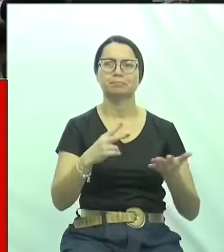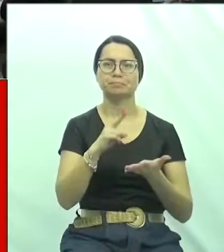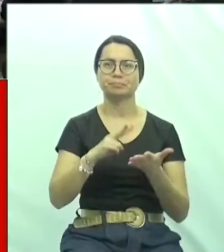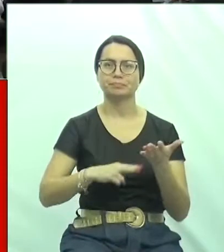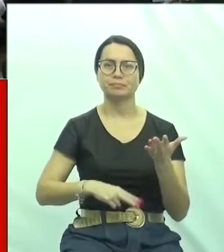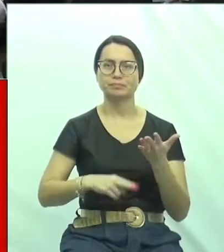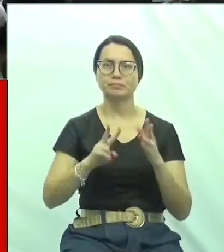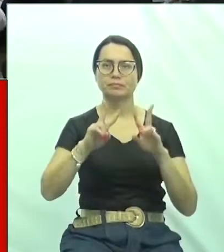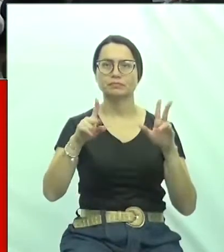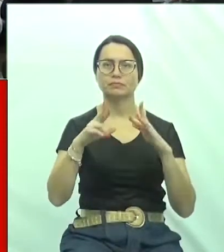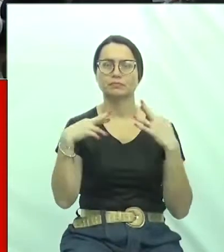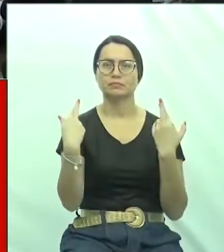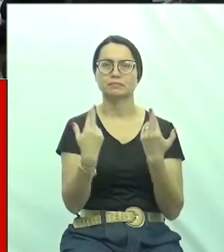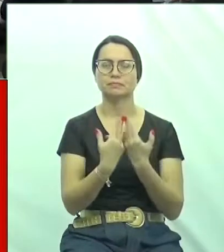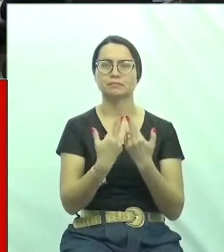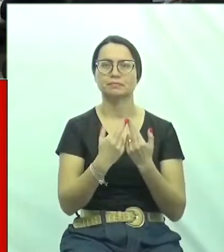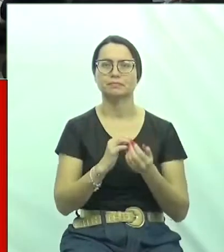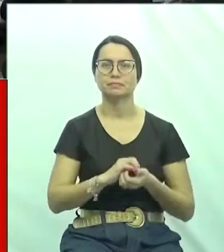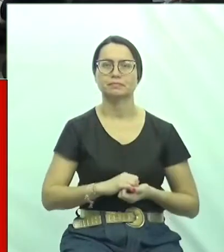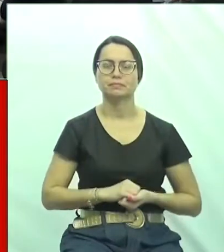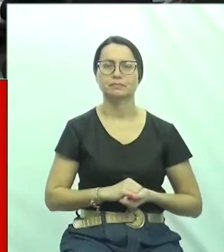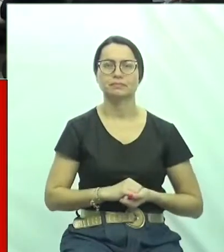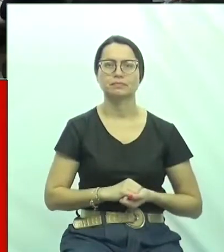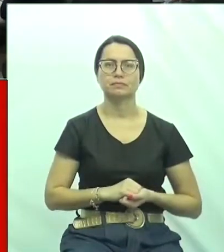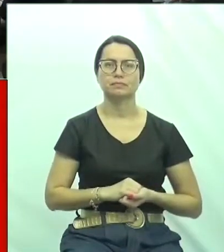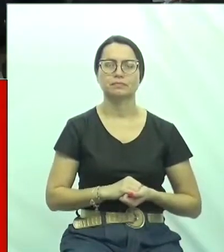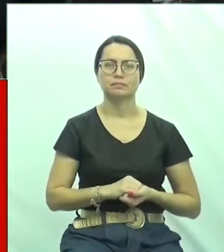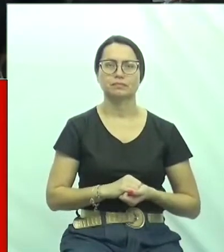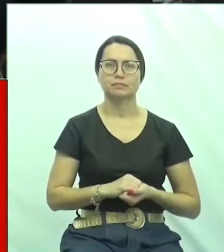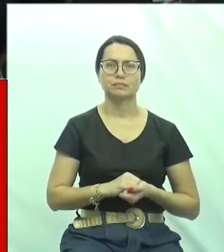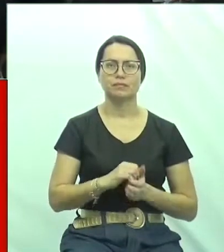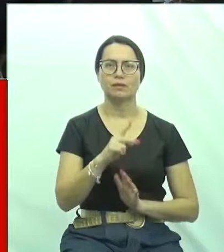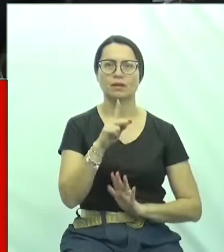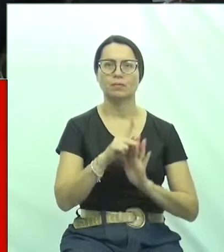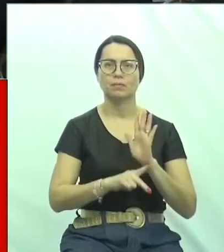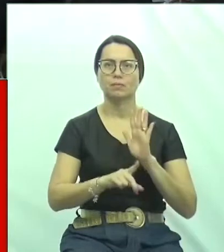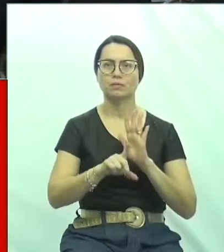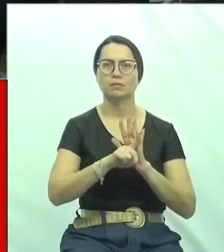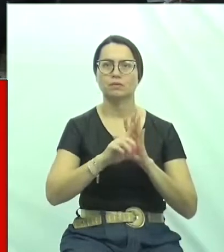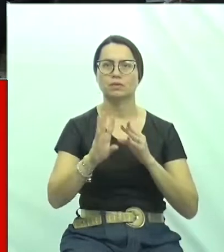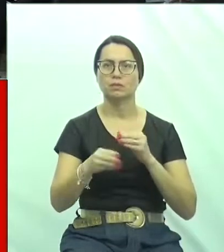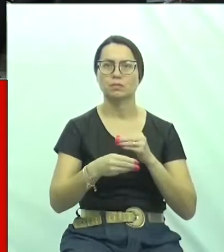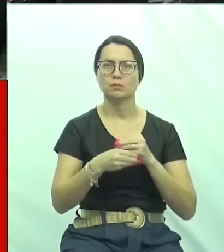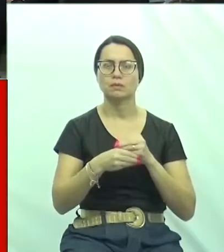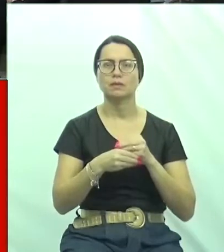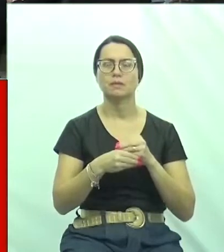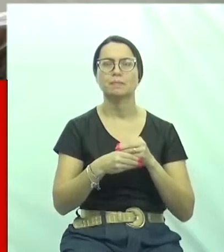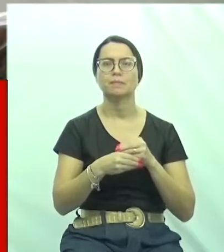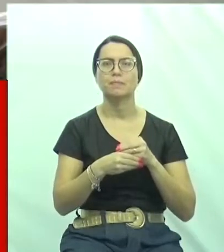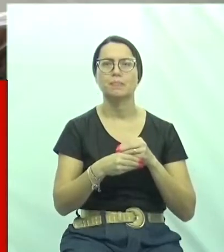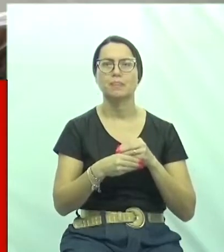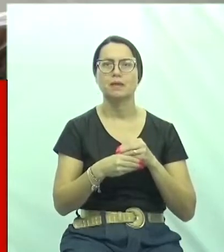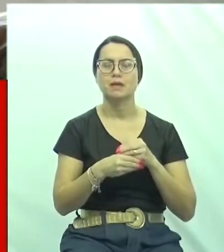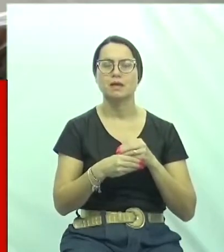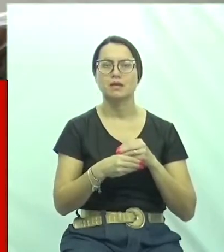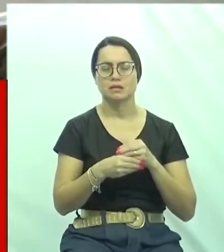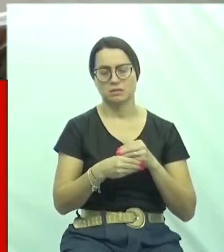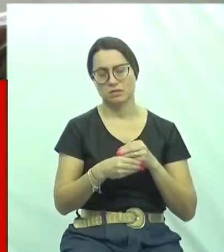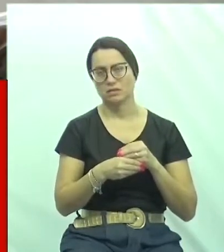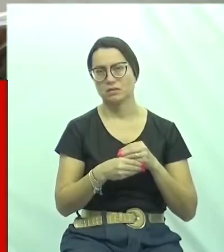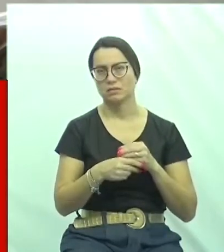ordinária, 26/7/2022, expediente. Projeto de lei complementar de iniciativa do Poder Executivo,